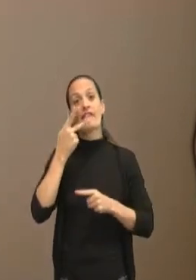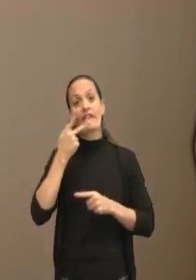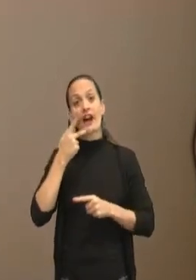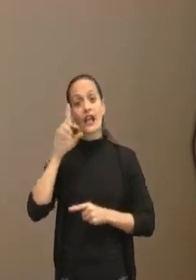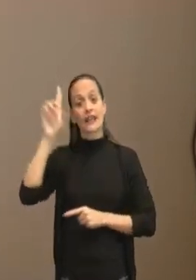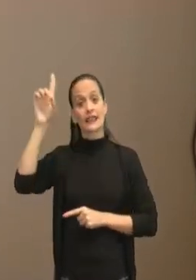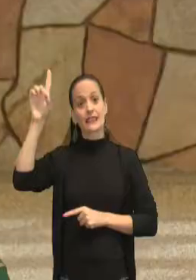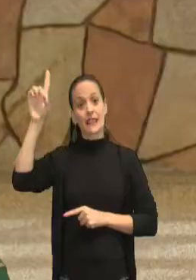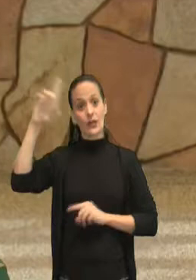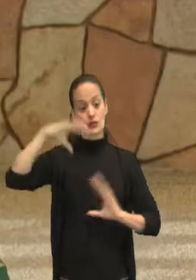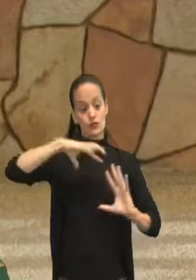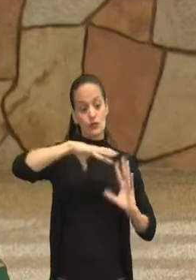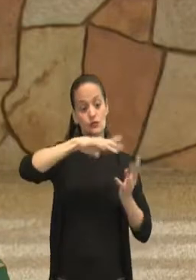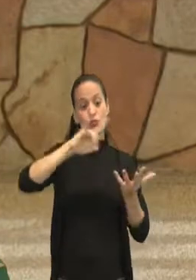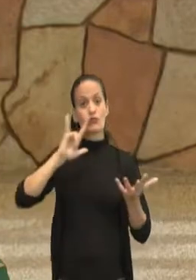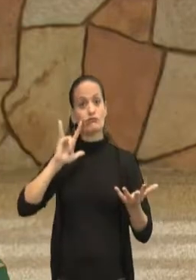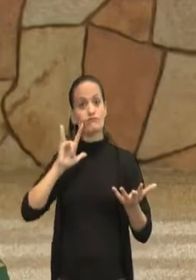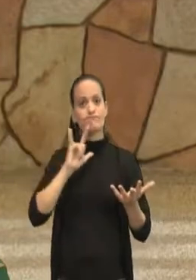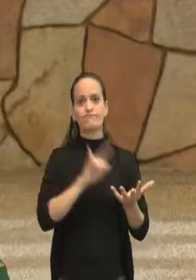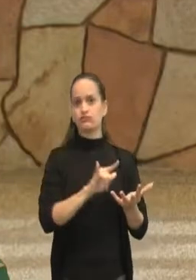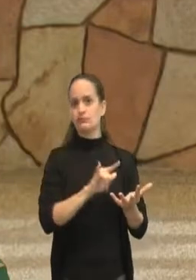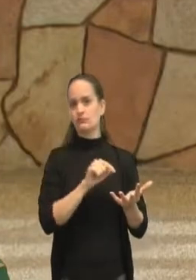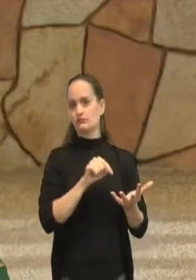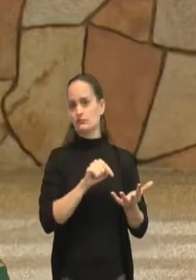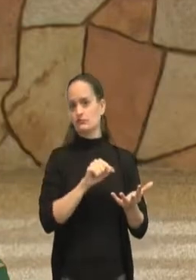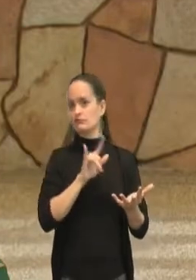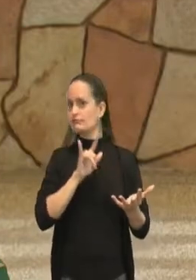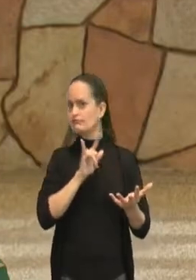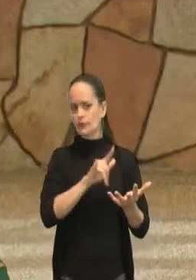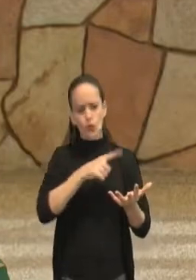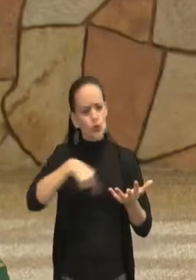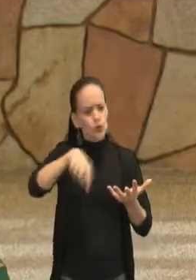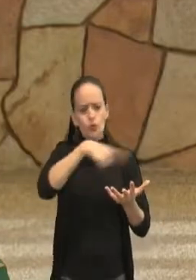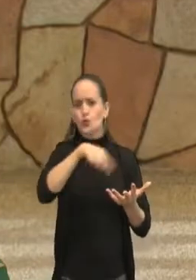O amor de Deus, portanto, é oniabrangente.